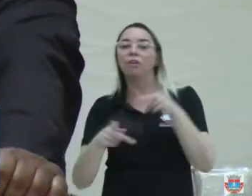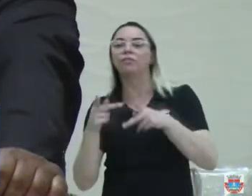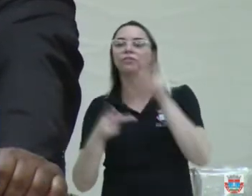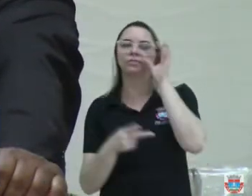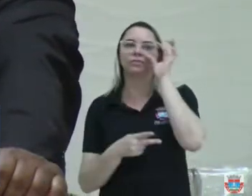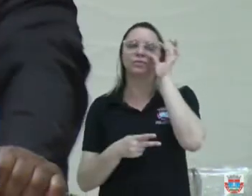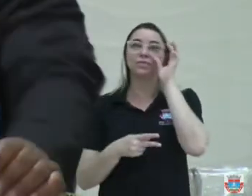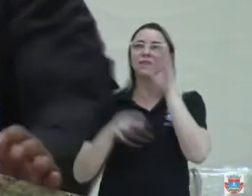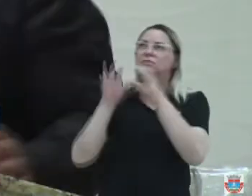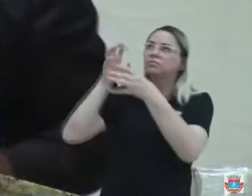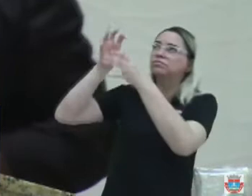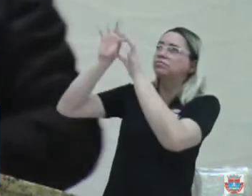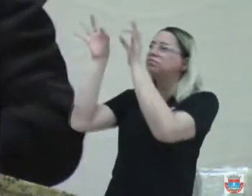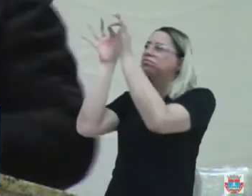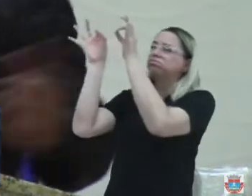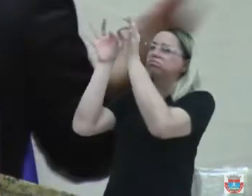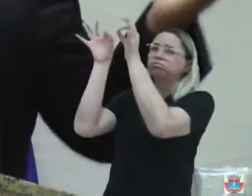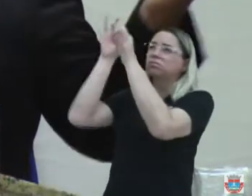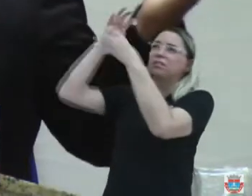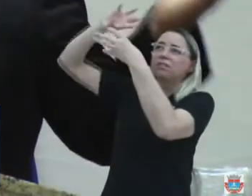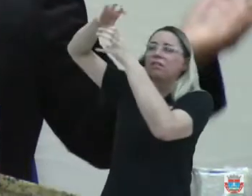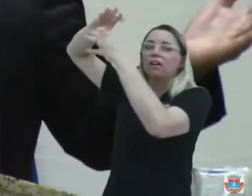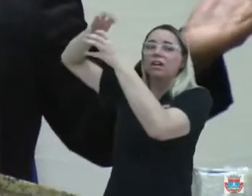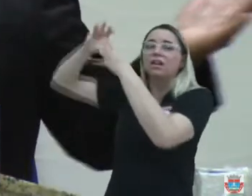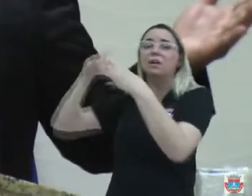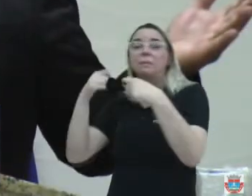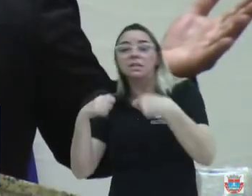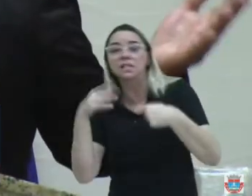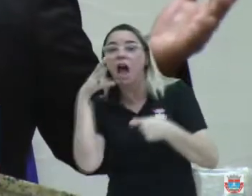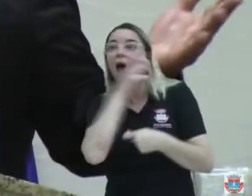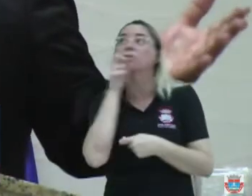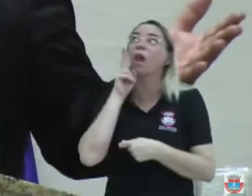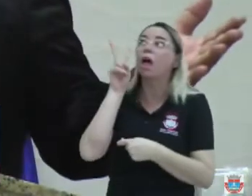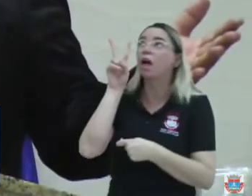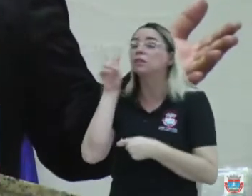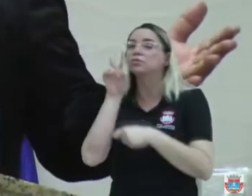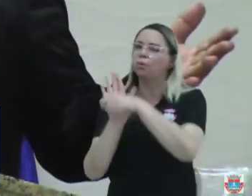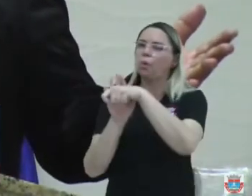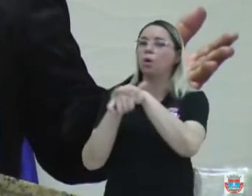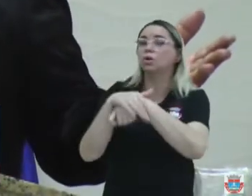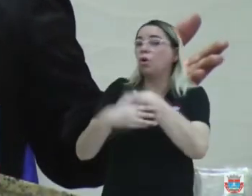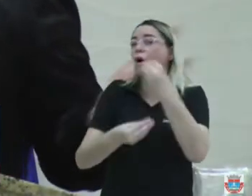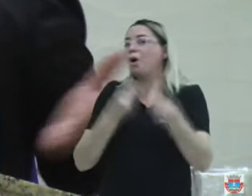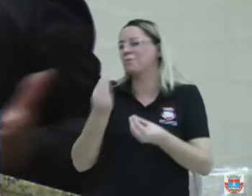iluminação pública da prefeitura, tem que dar uma passada em Espírito Santo à noite para ver a situação que se